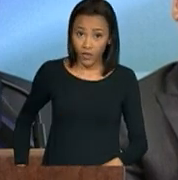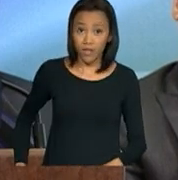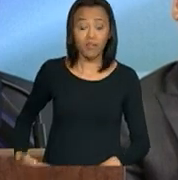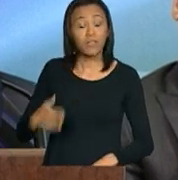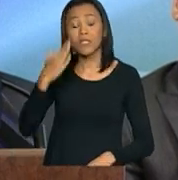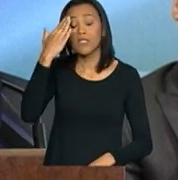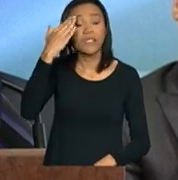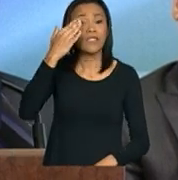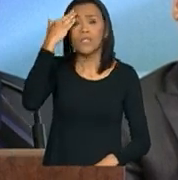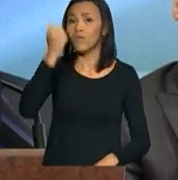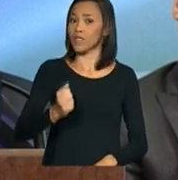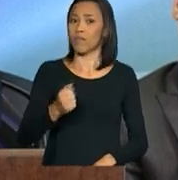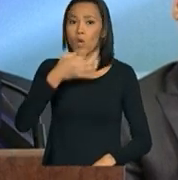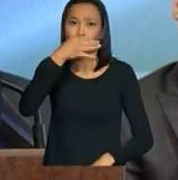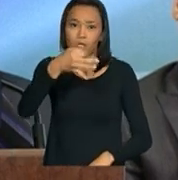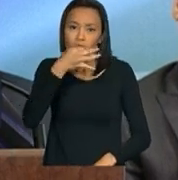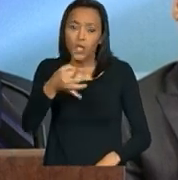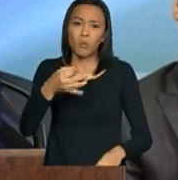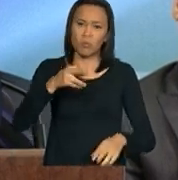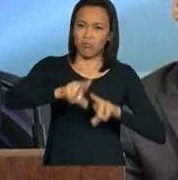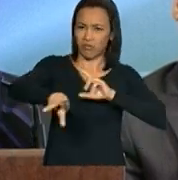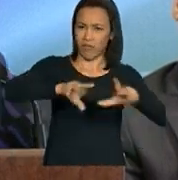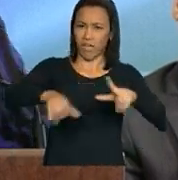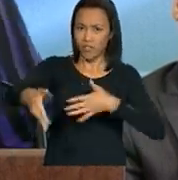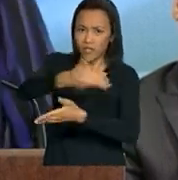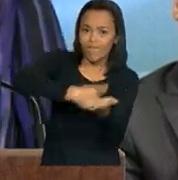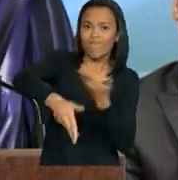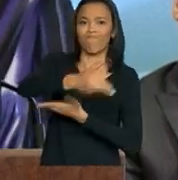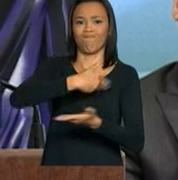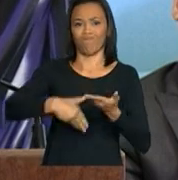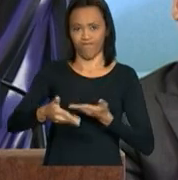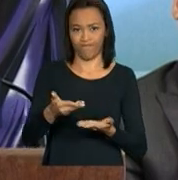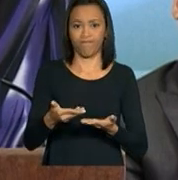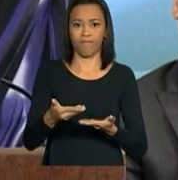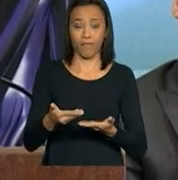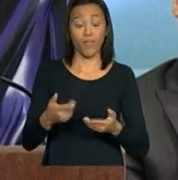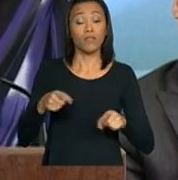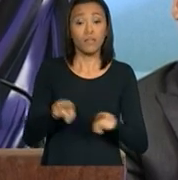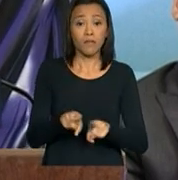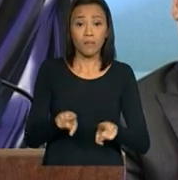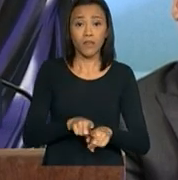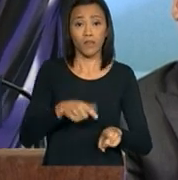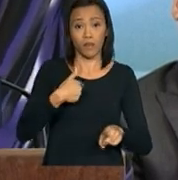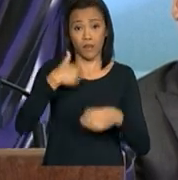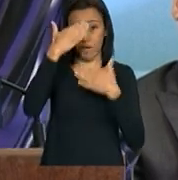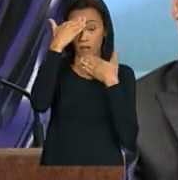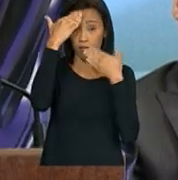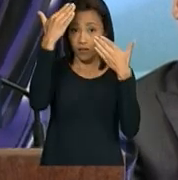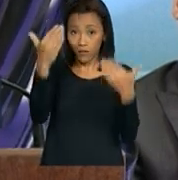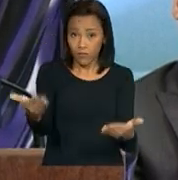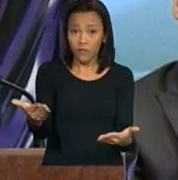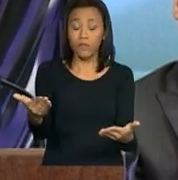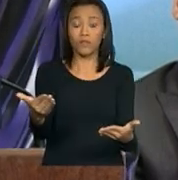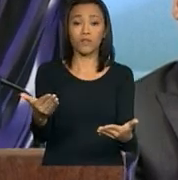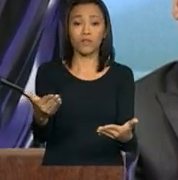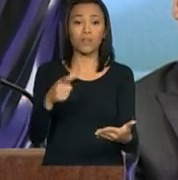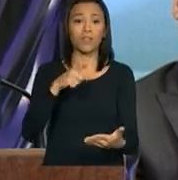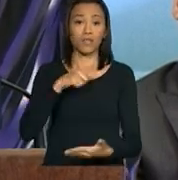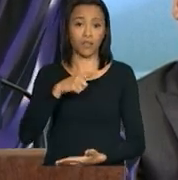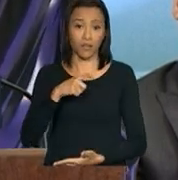compartilhamento de de coalizão e eu agradeço ter tido